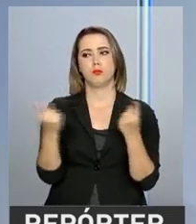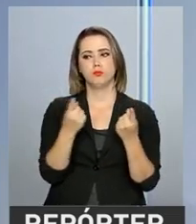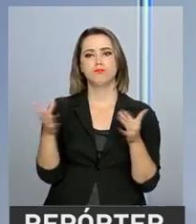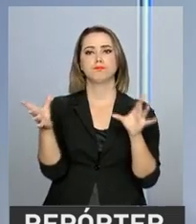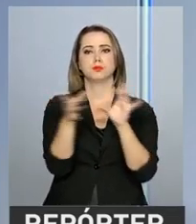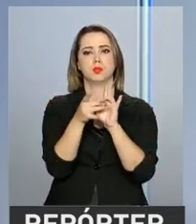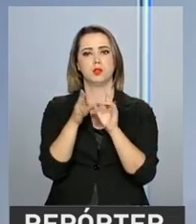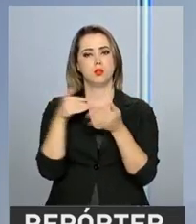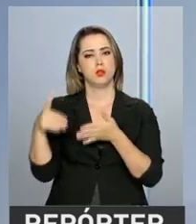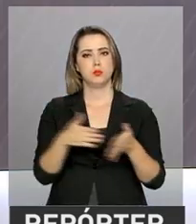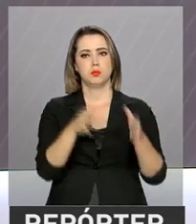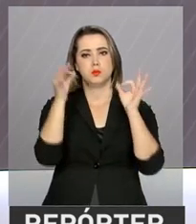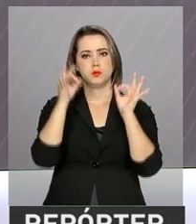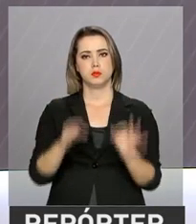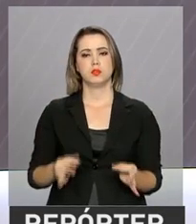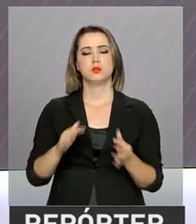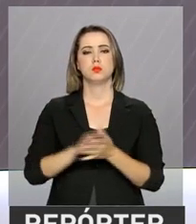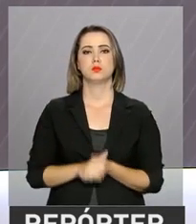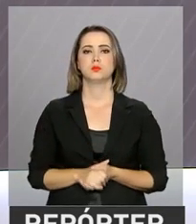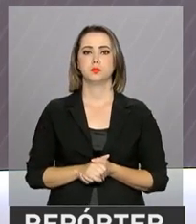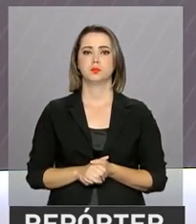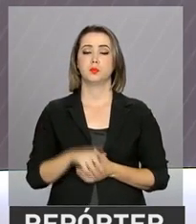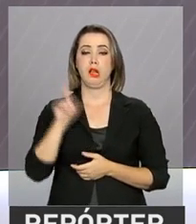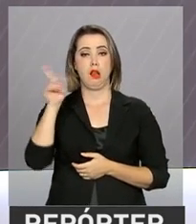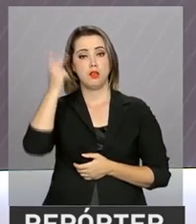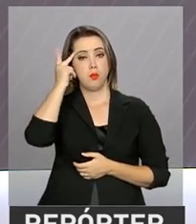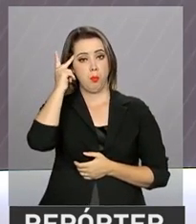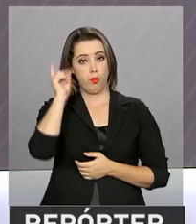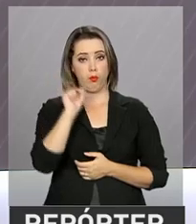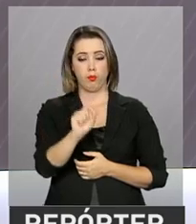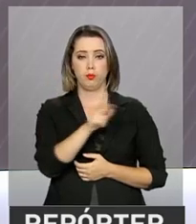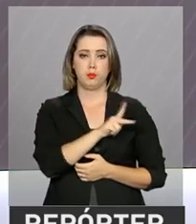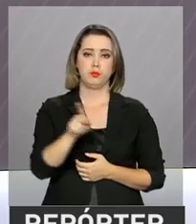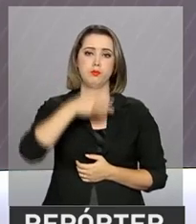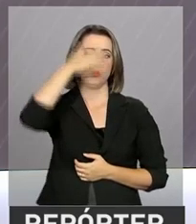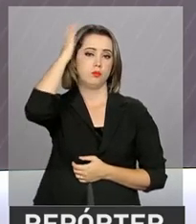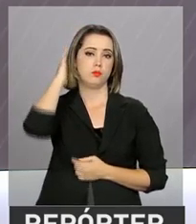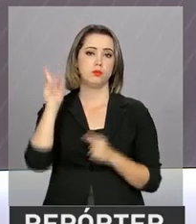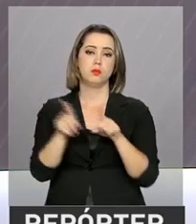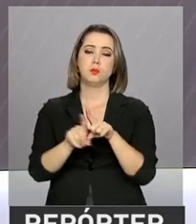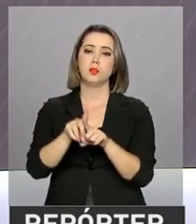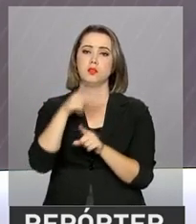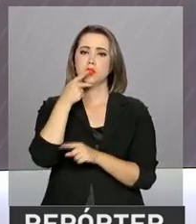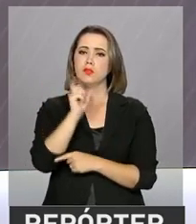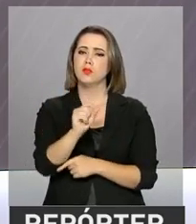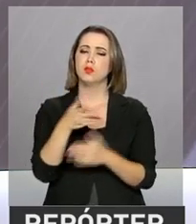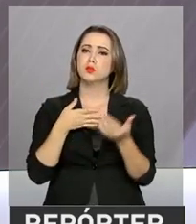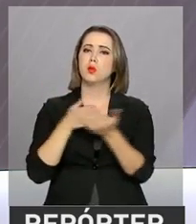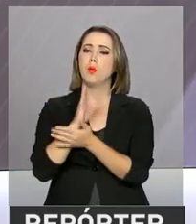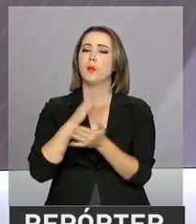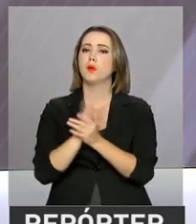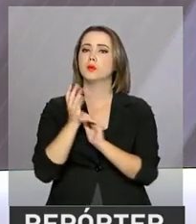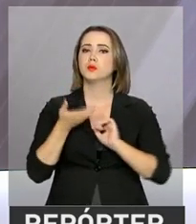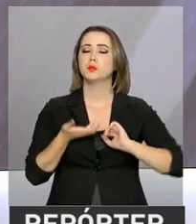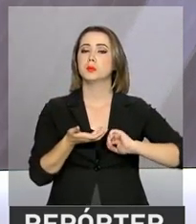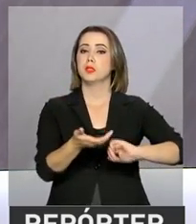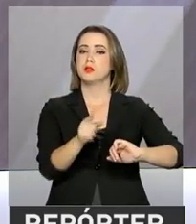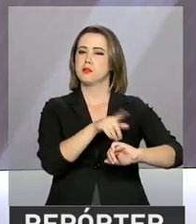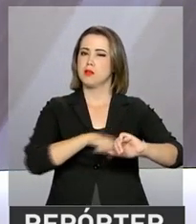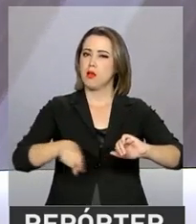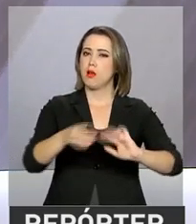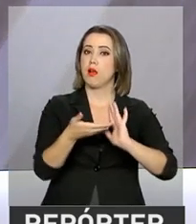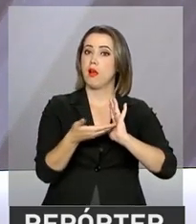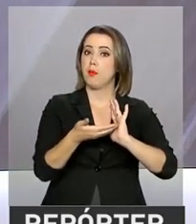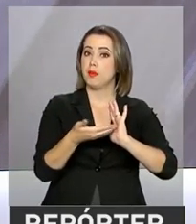Brasil no rumo certo. Ainda em São Paulo, o presidente Temer falou também sobre a aprovação pela Câmara dos Deputados